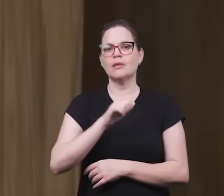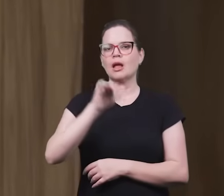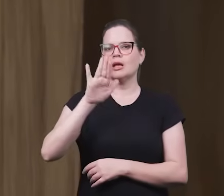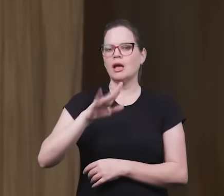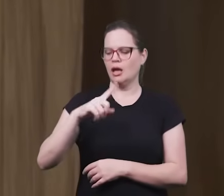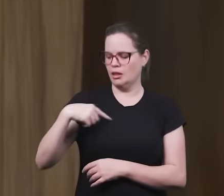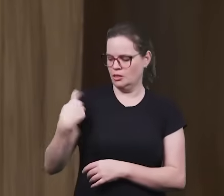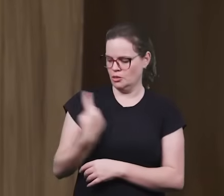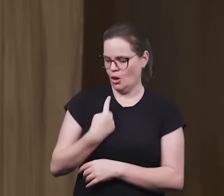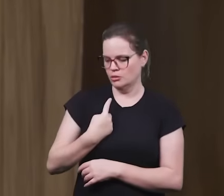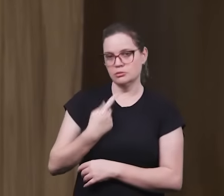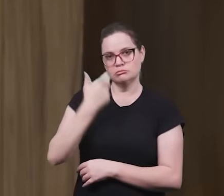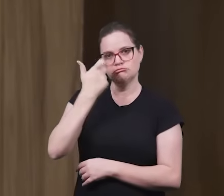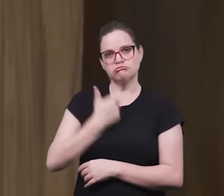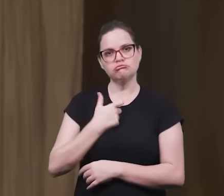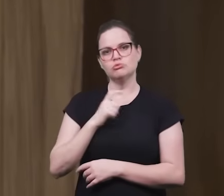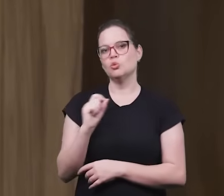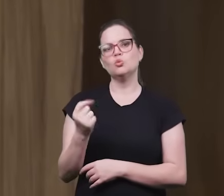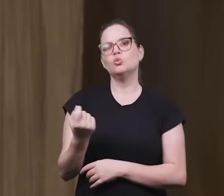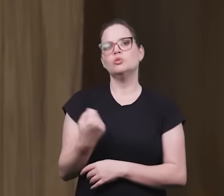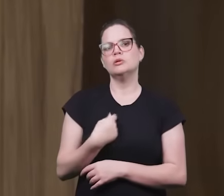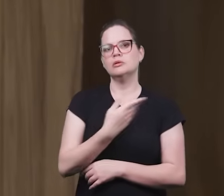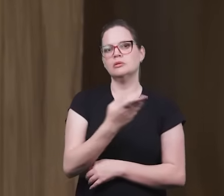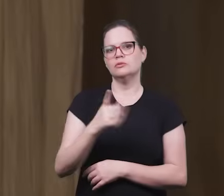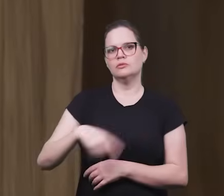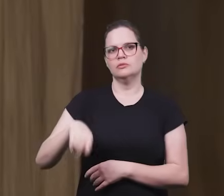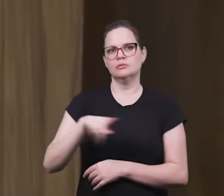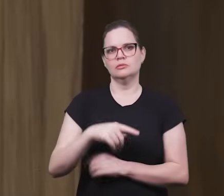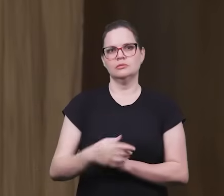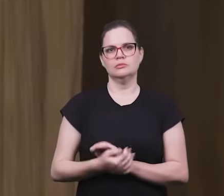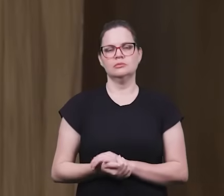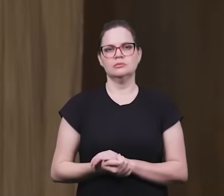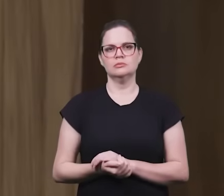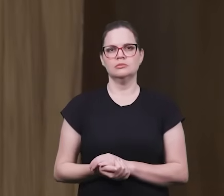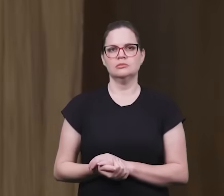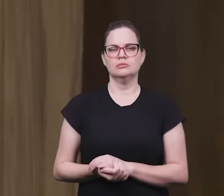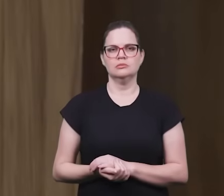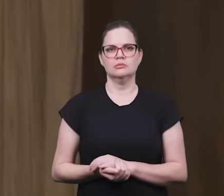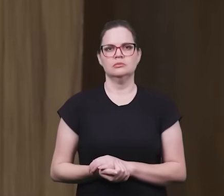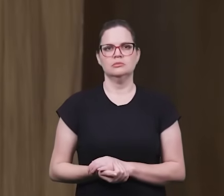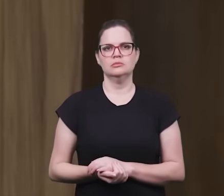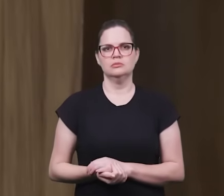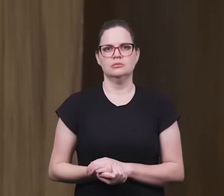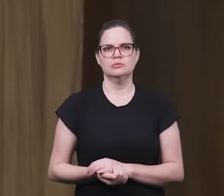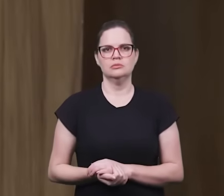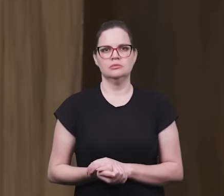fato somos, o que nós realmente